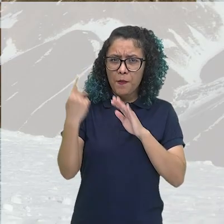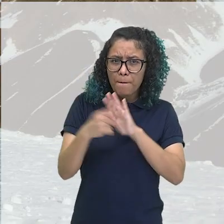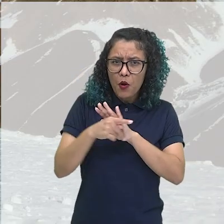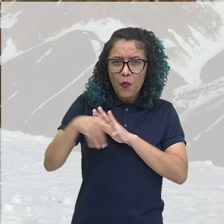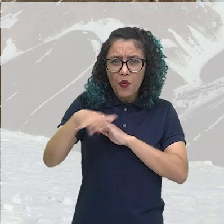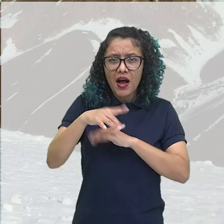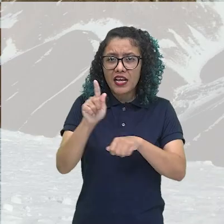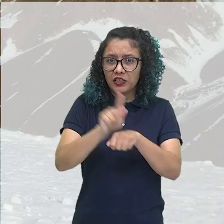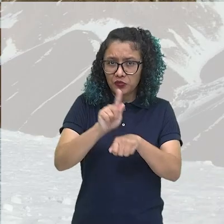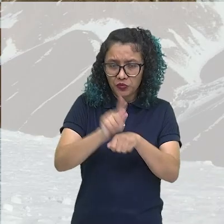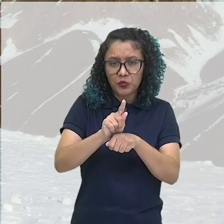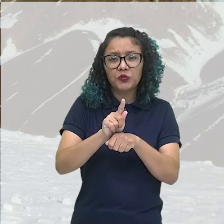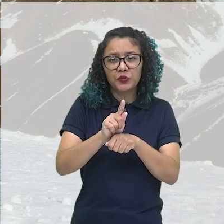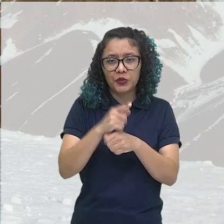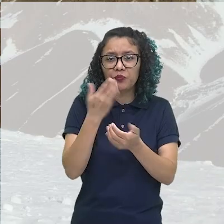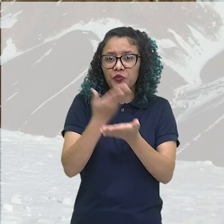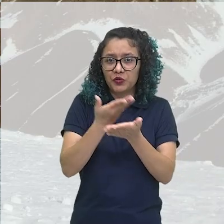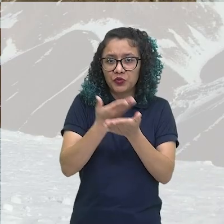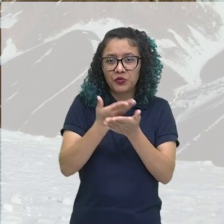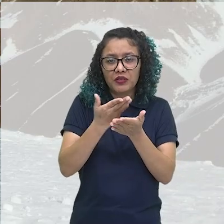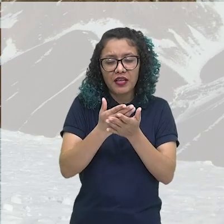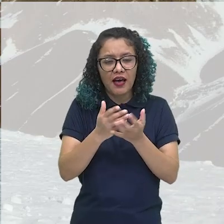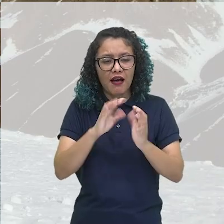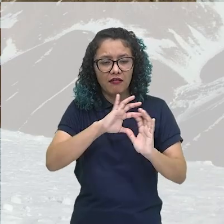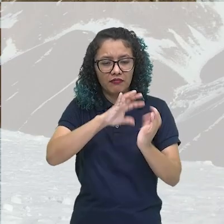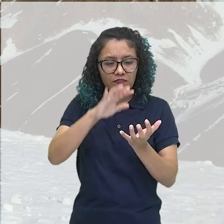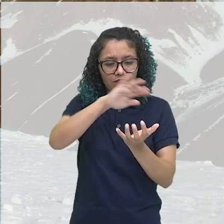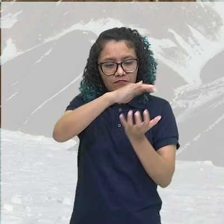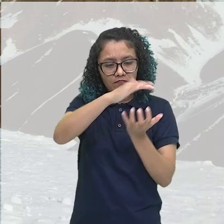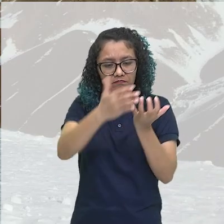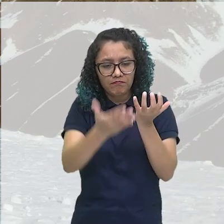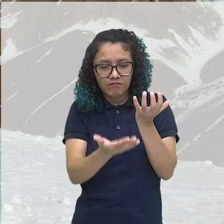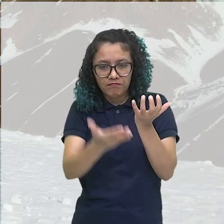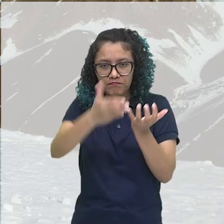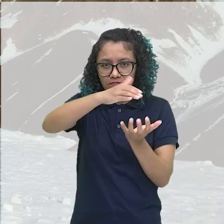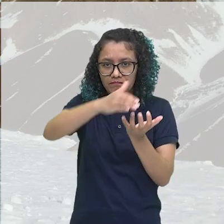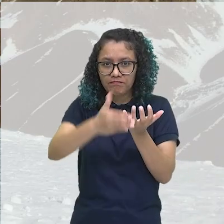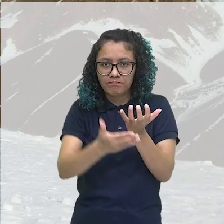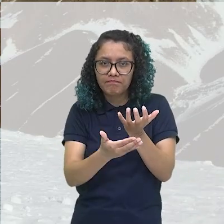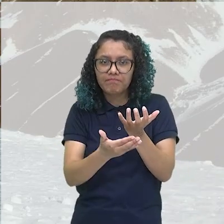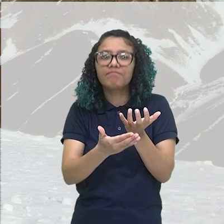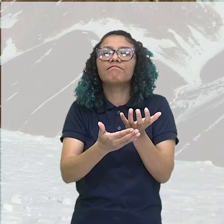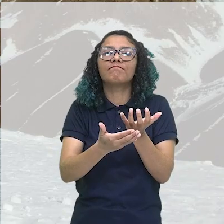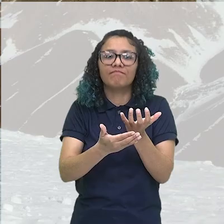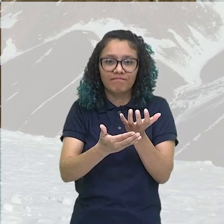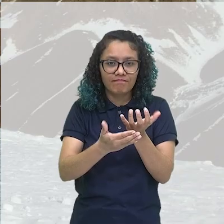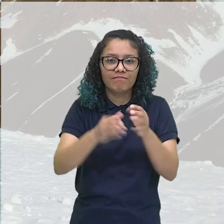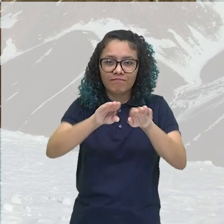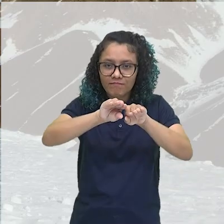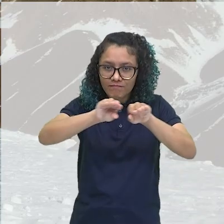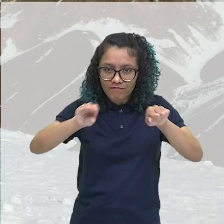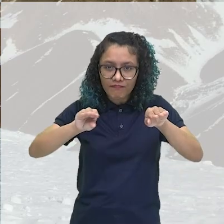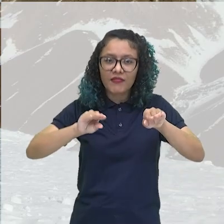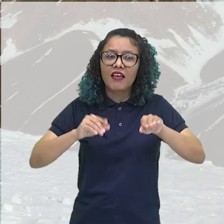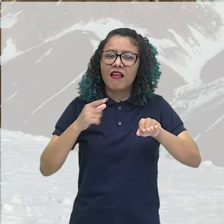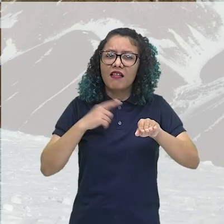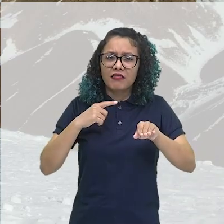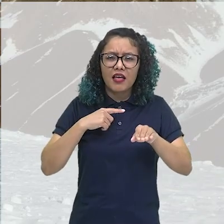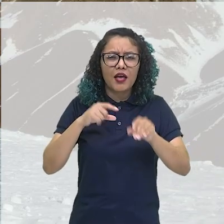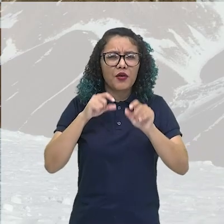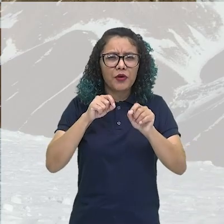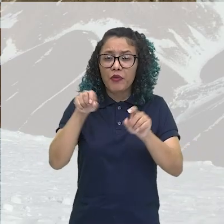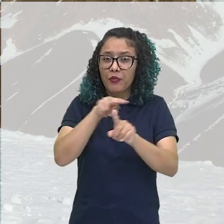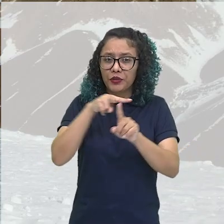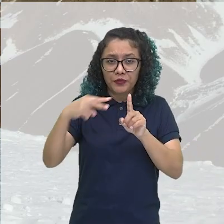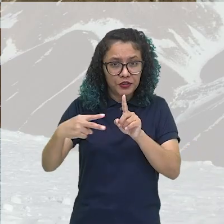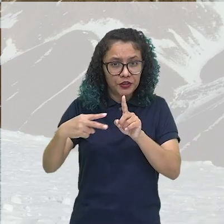geologia, que é a área que estuda aí a superfície terrestre. Ela oferece uma visão fascinante sobre